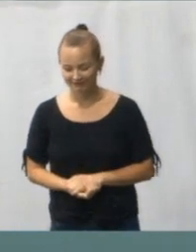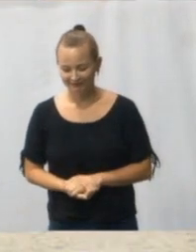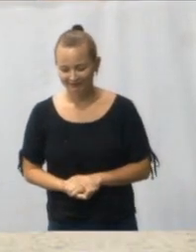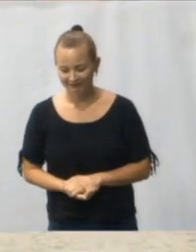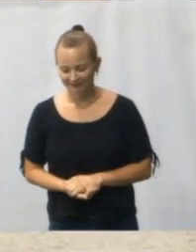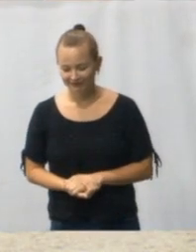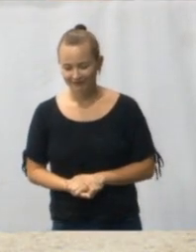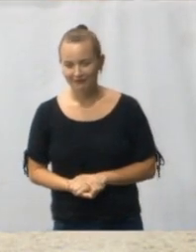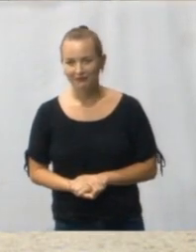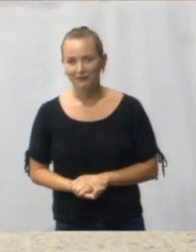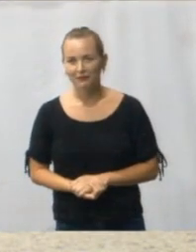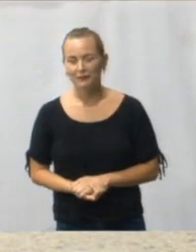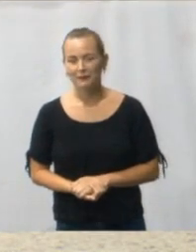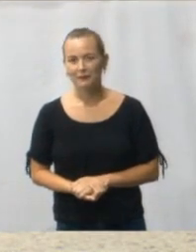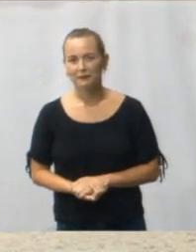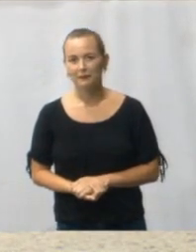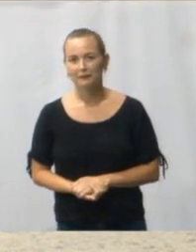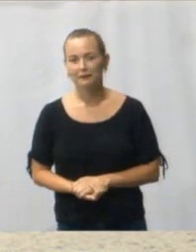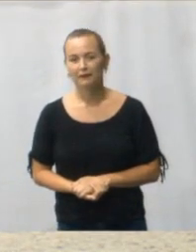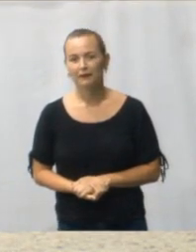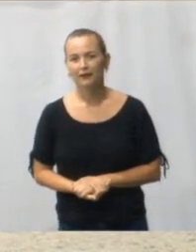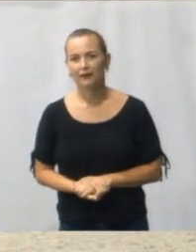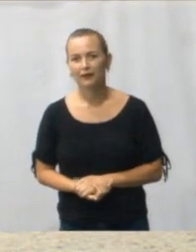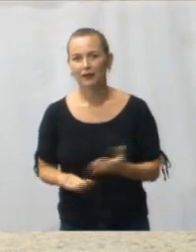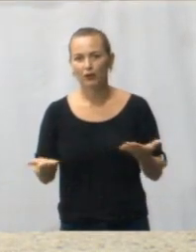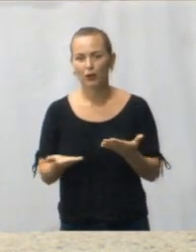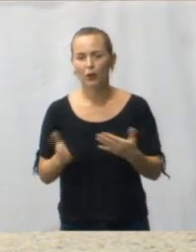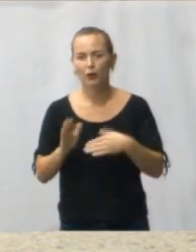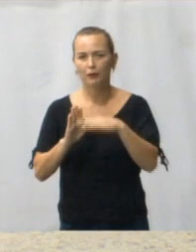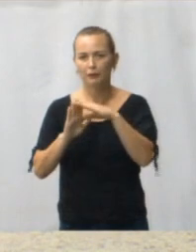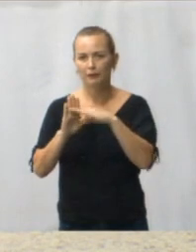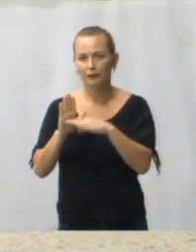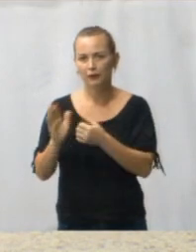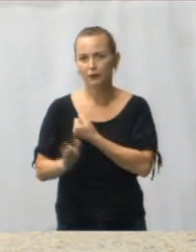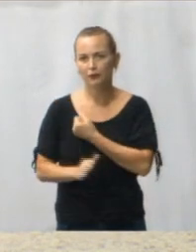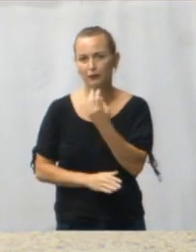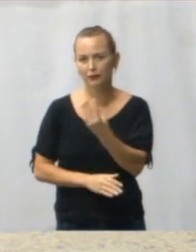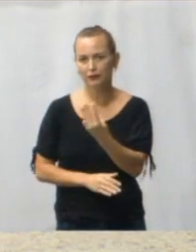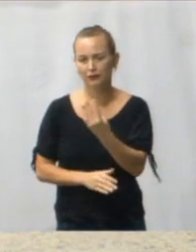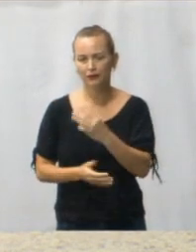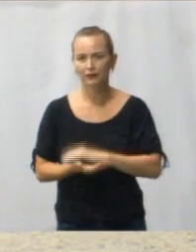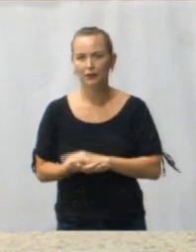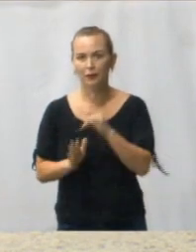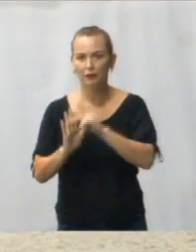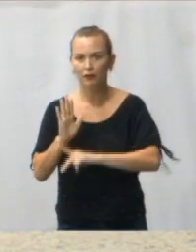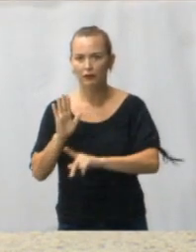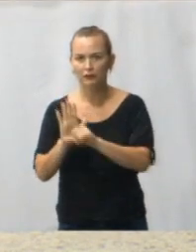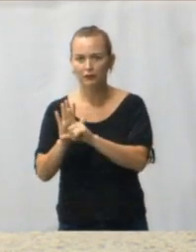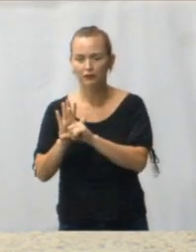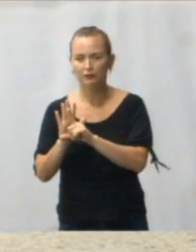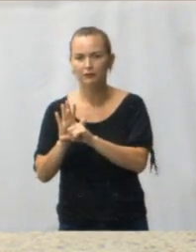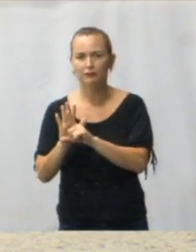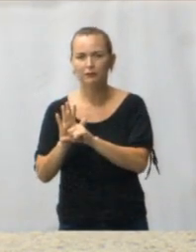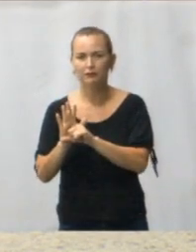Vereadores, passamos ao item 3 da nossa pauta, que é o projeto de lei que